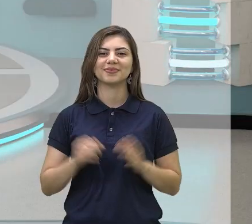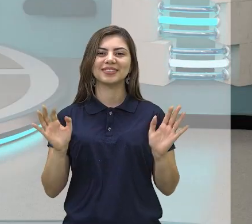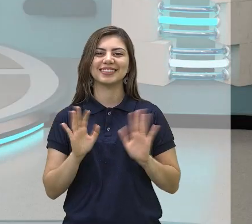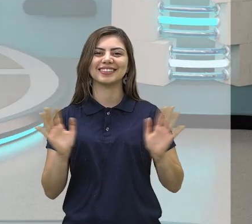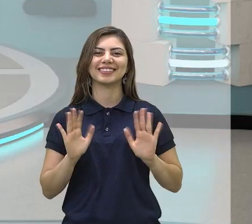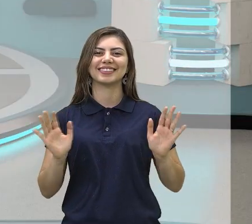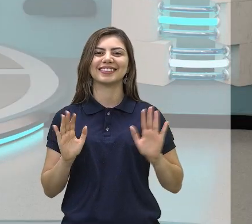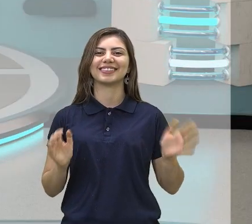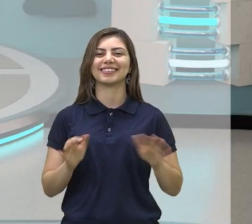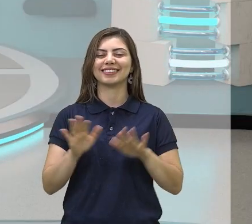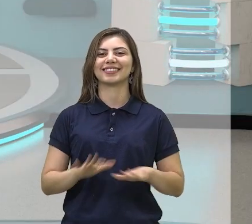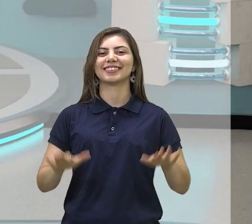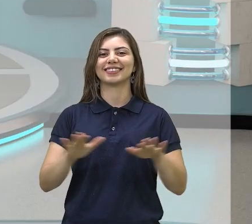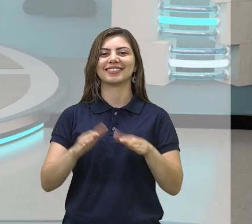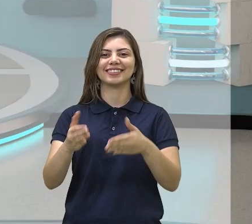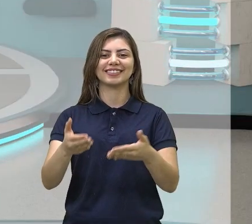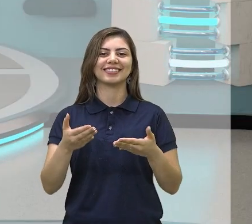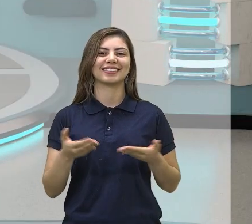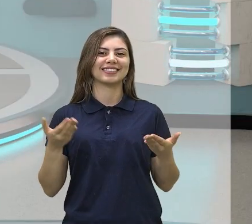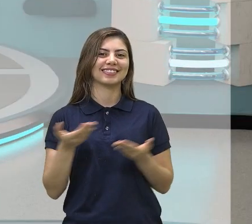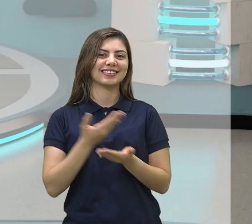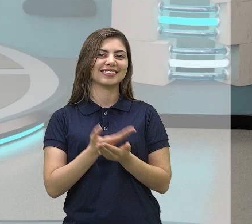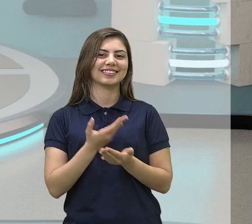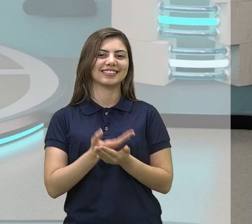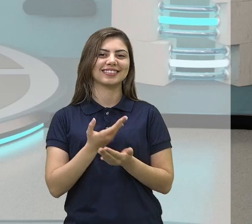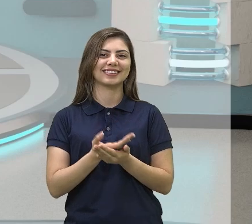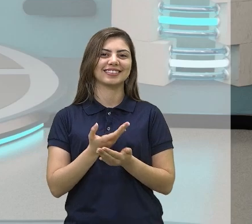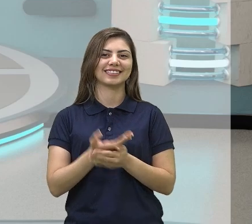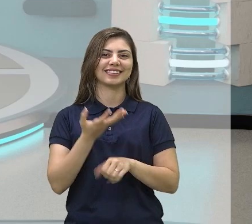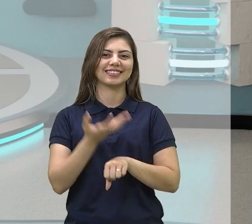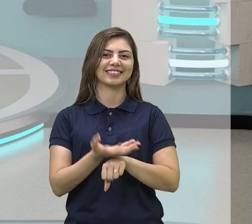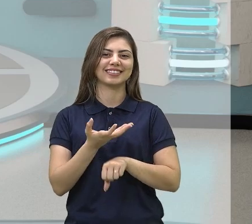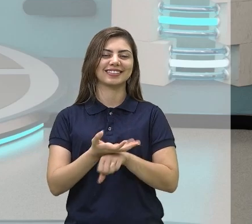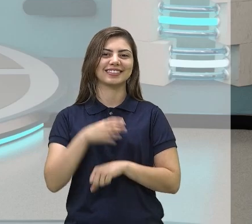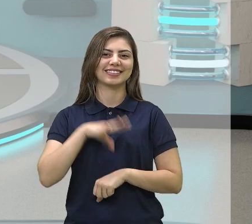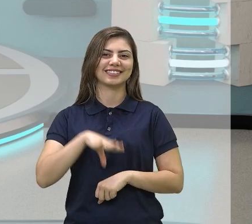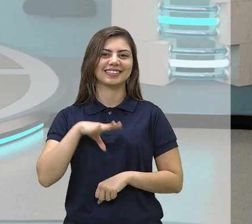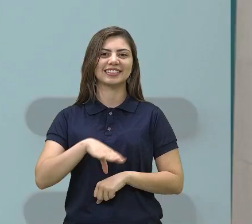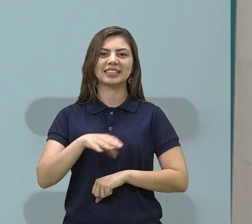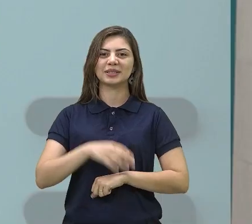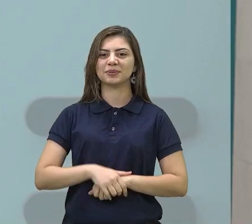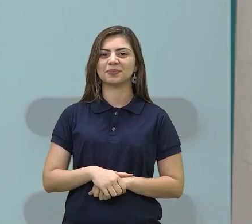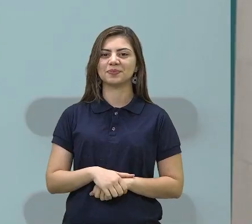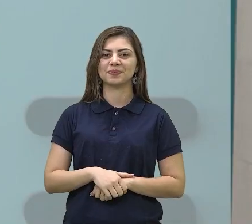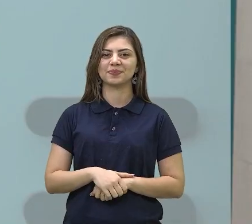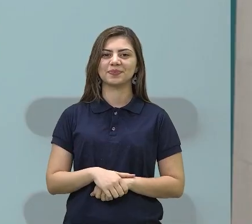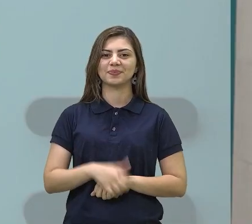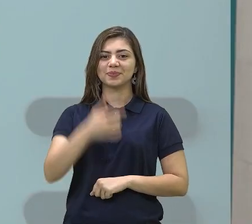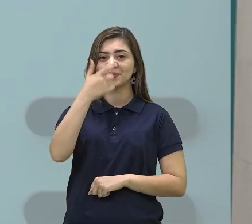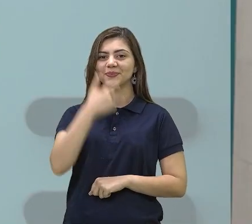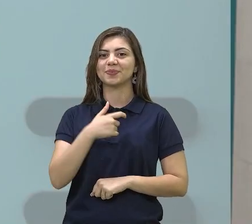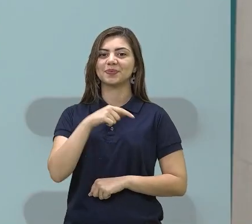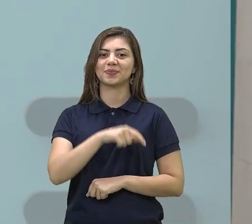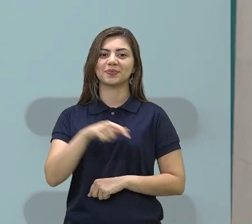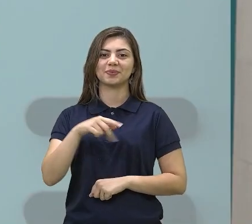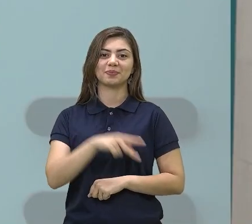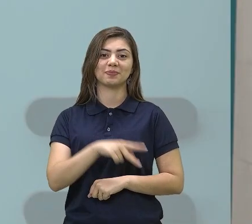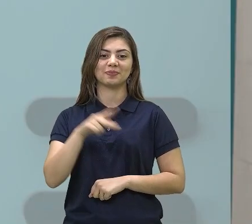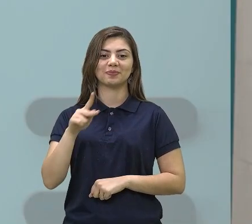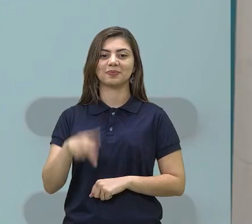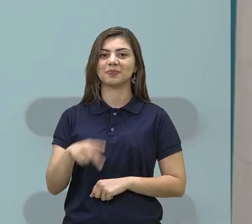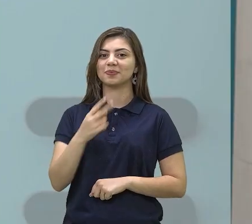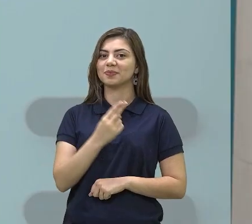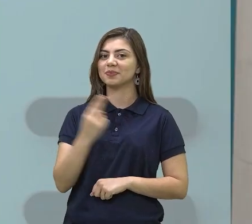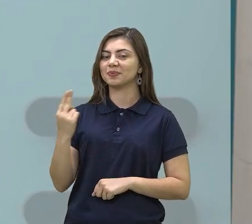Meus queridos, sejam muito bem-vindos à nossa aula de língua portuguesa. Eu sou a